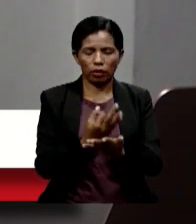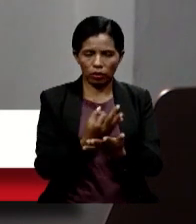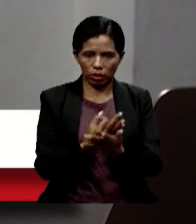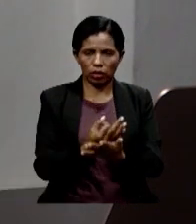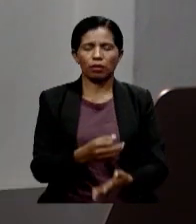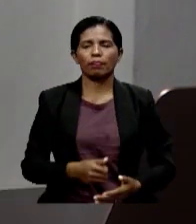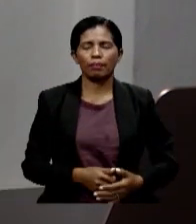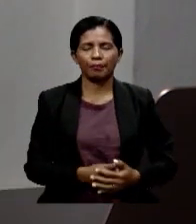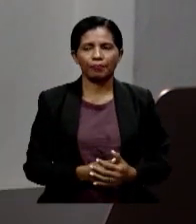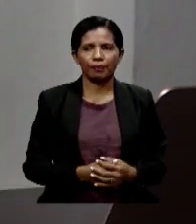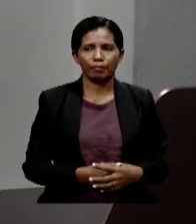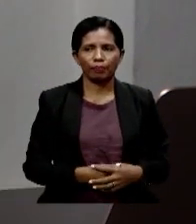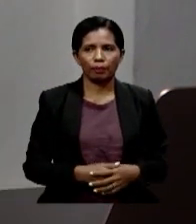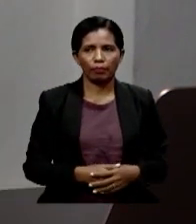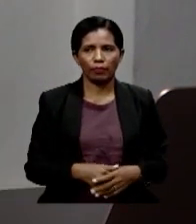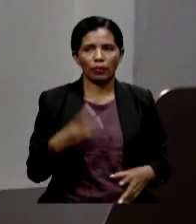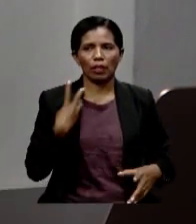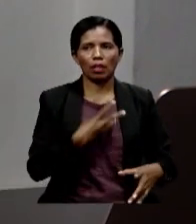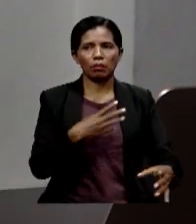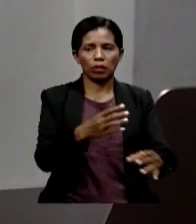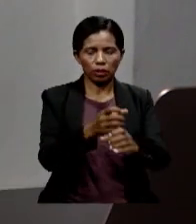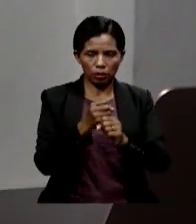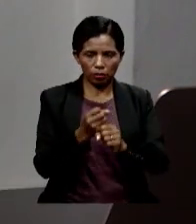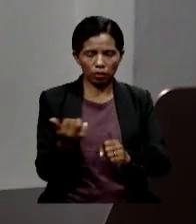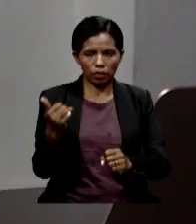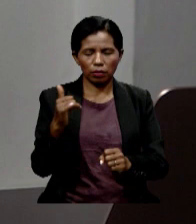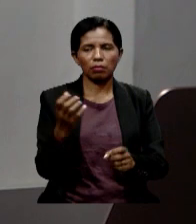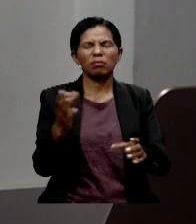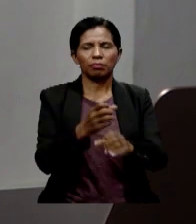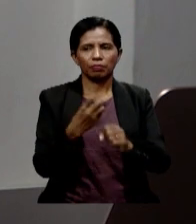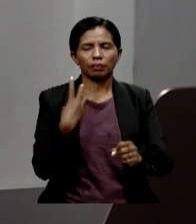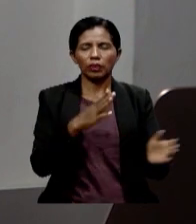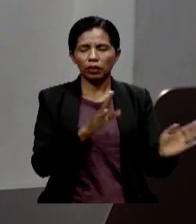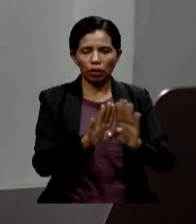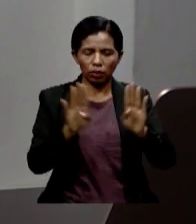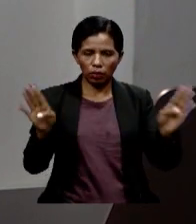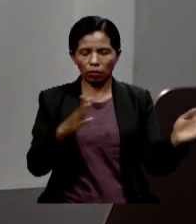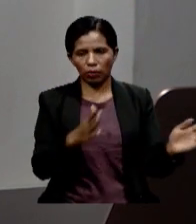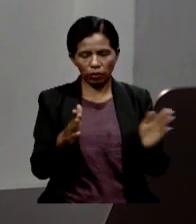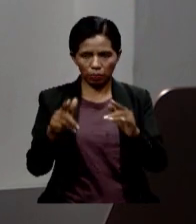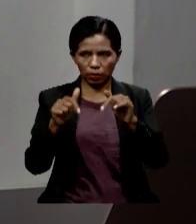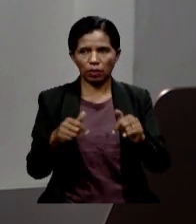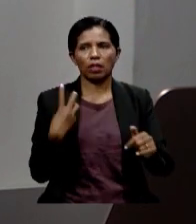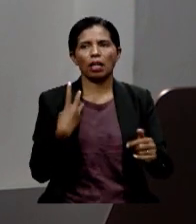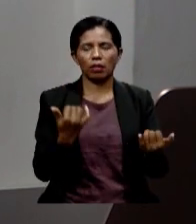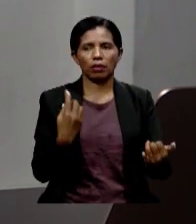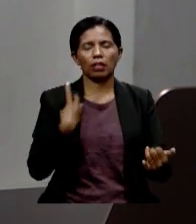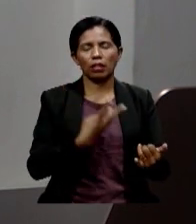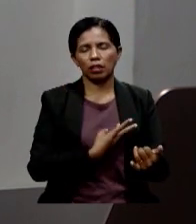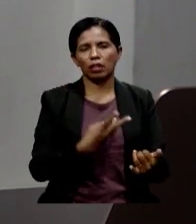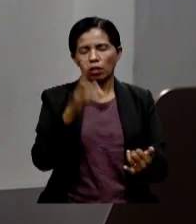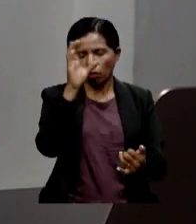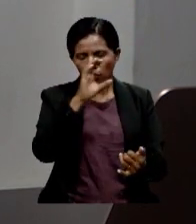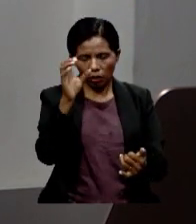osan a mi simu tia e loki ona processo vai de ne agora ita buka individu ne polícia